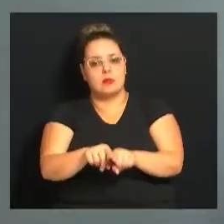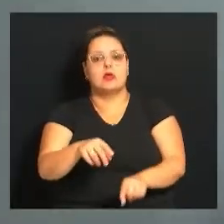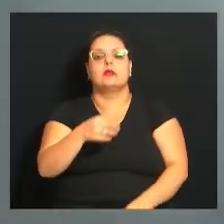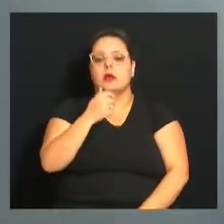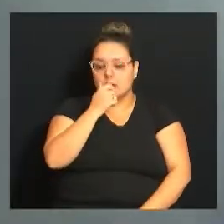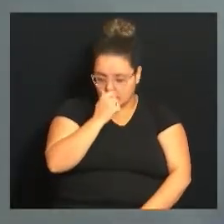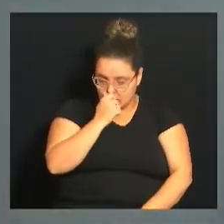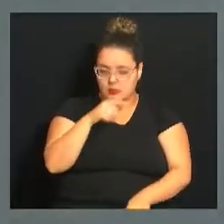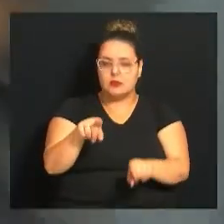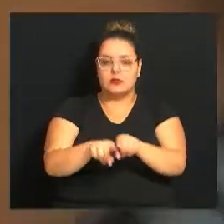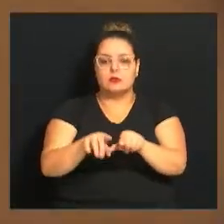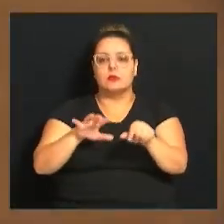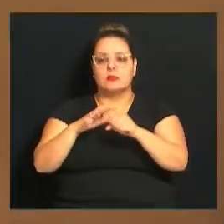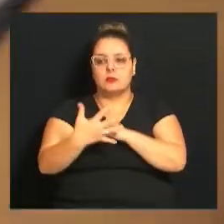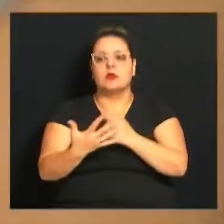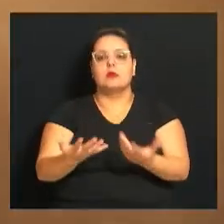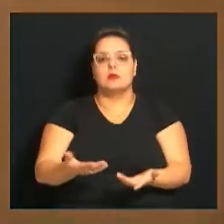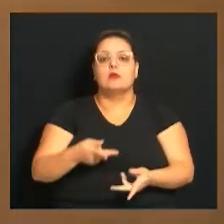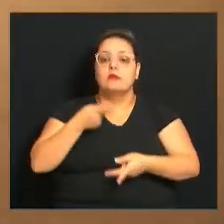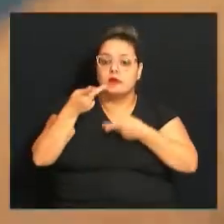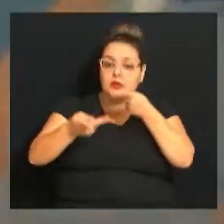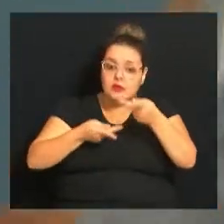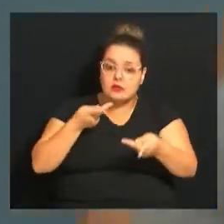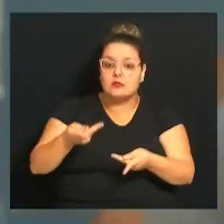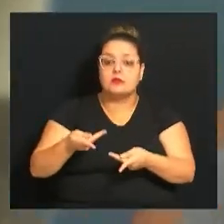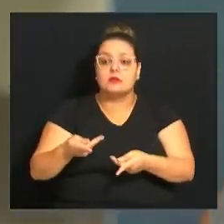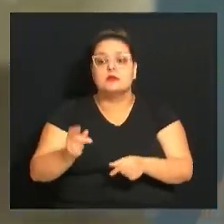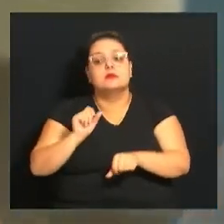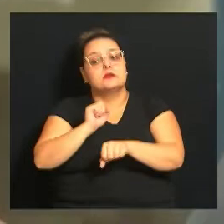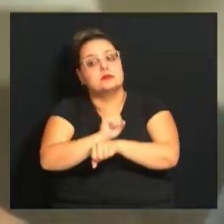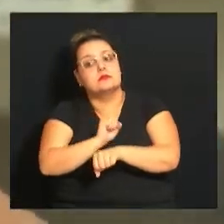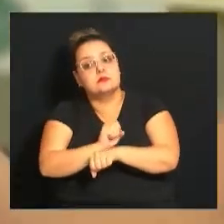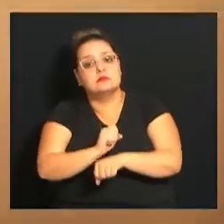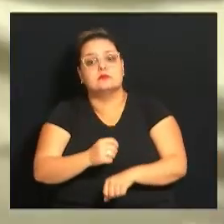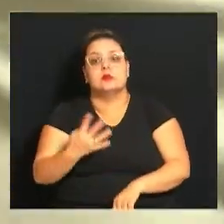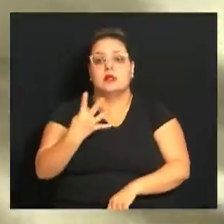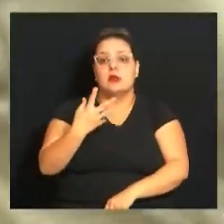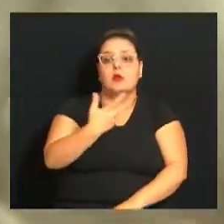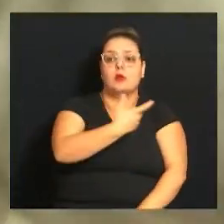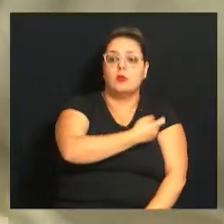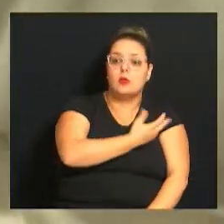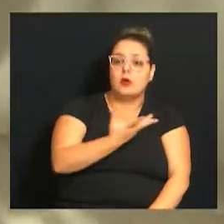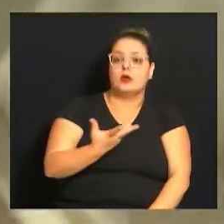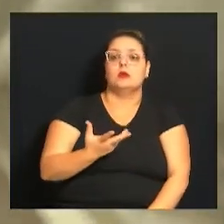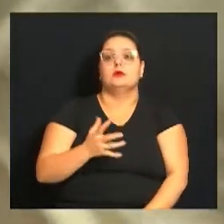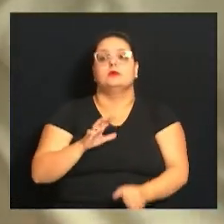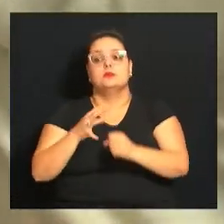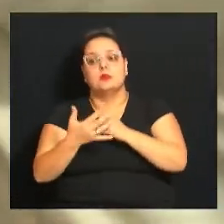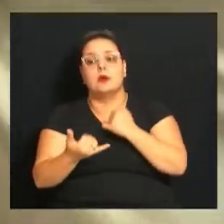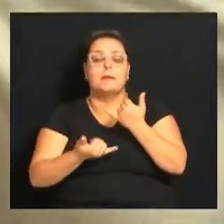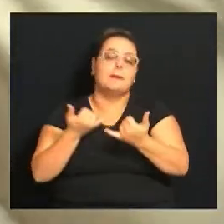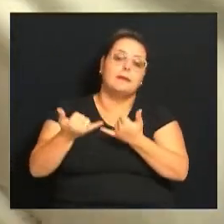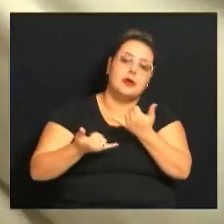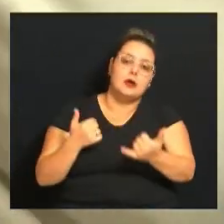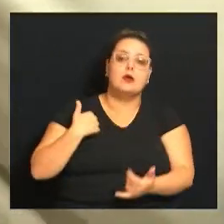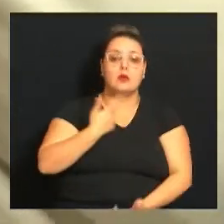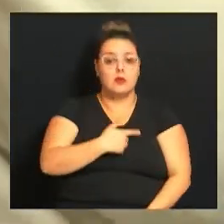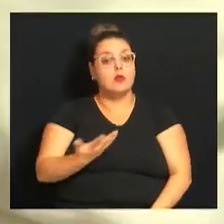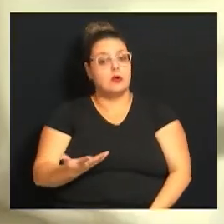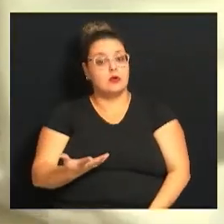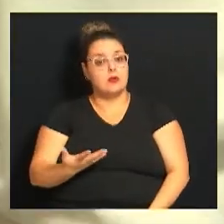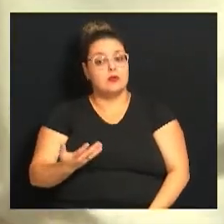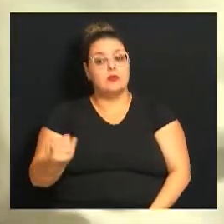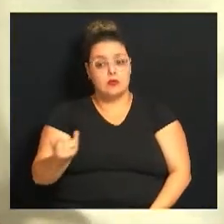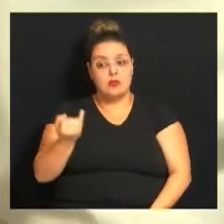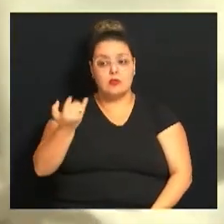pela Covid. Muitos idosos comentando que estavam lá pela 4ª dose da Covid, brincaram com a gente, então isso foi muito